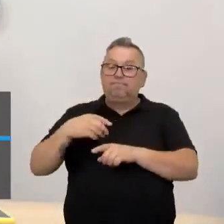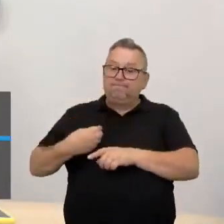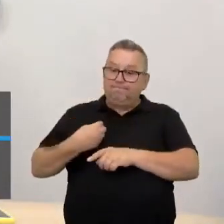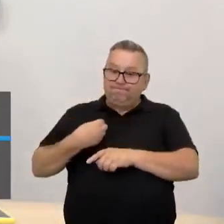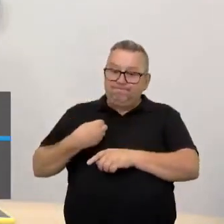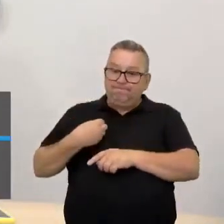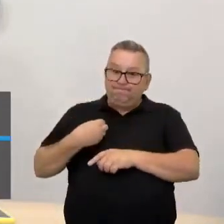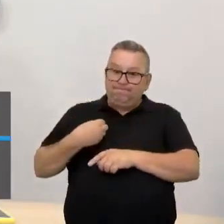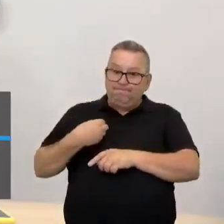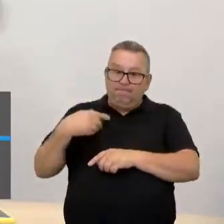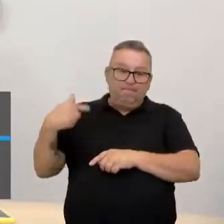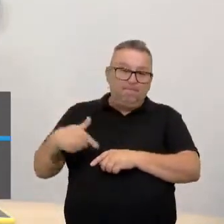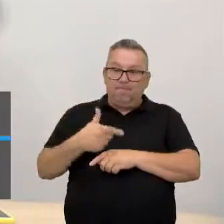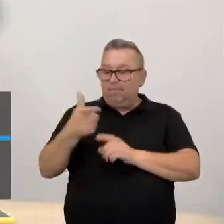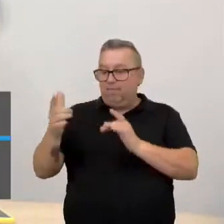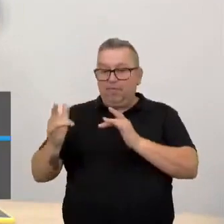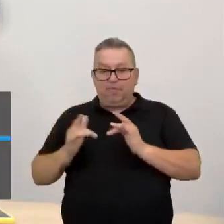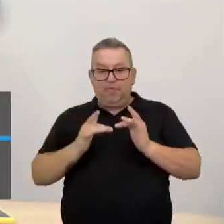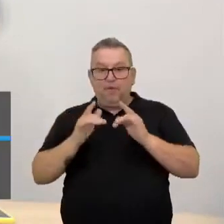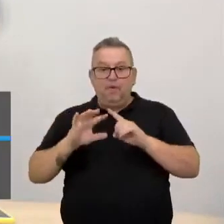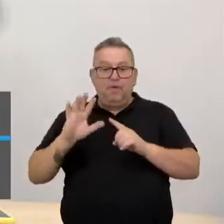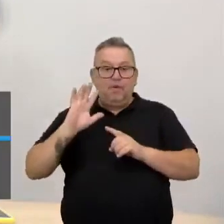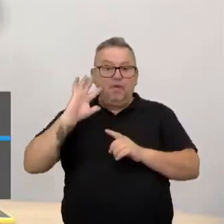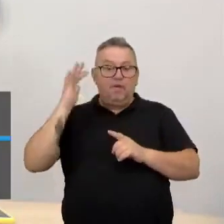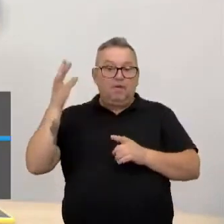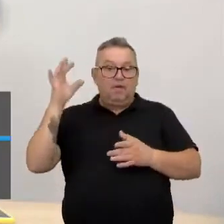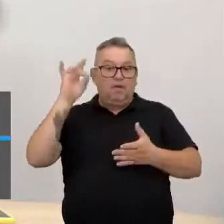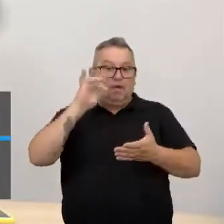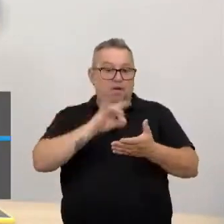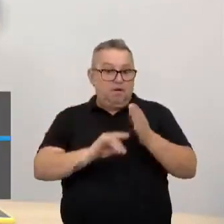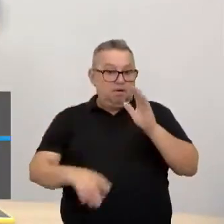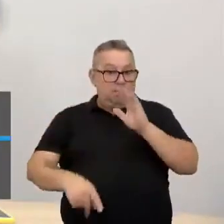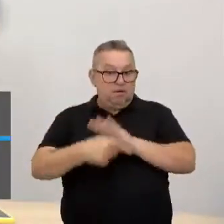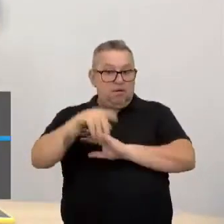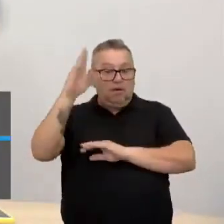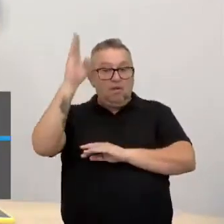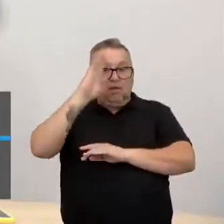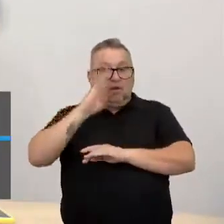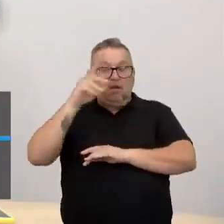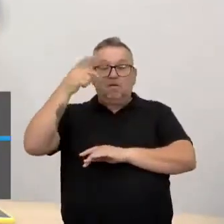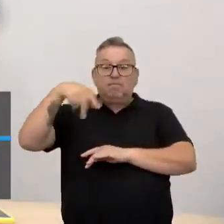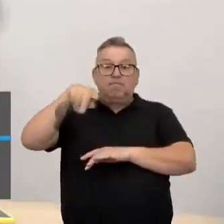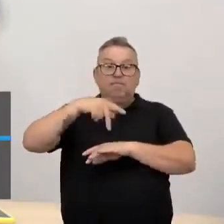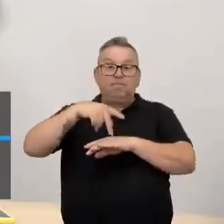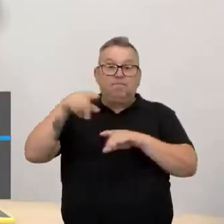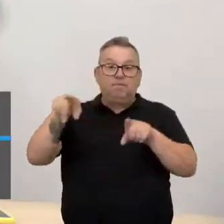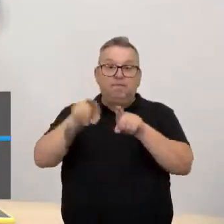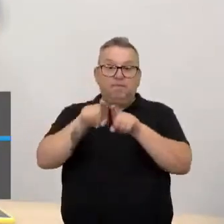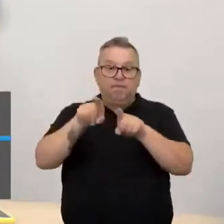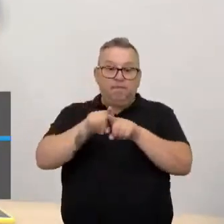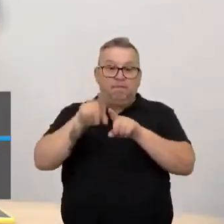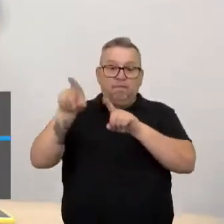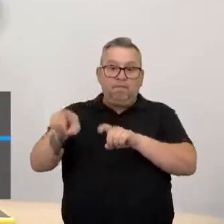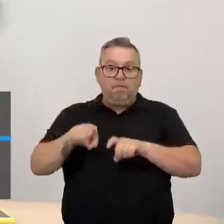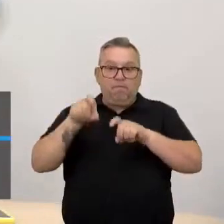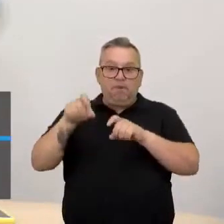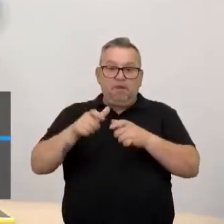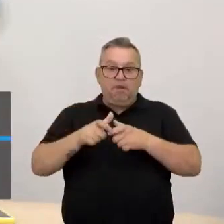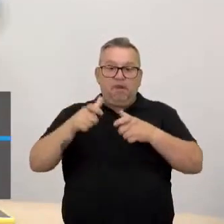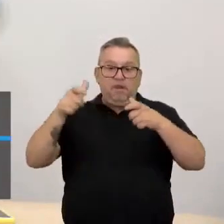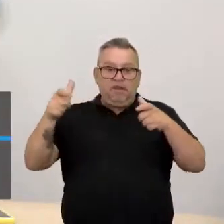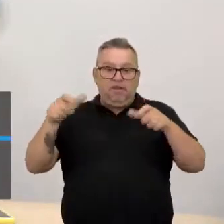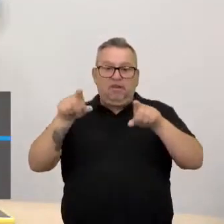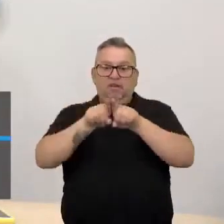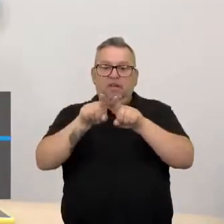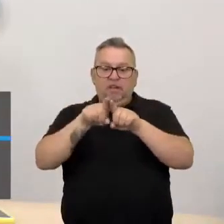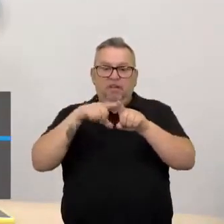não tem tanto essa relação como acontece, por exemplo, aqui no Brasil e em outros países, né, que tem agricultura numa maior extensão,